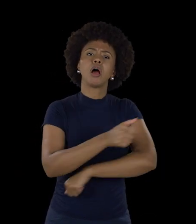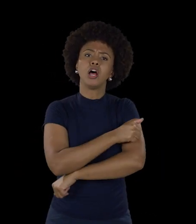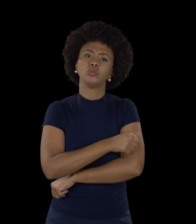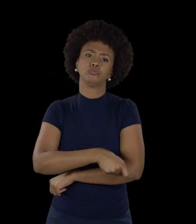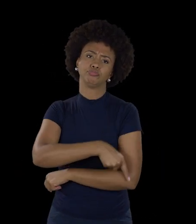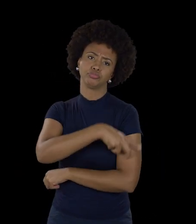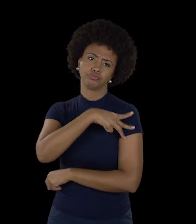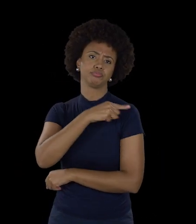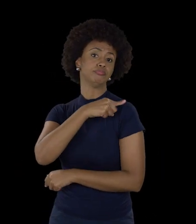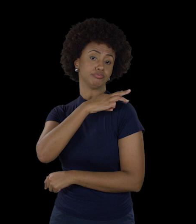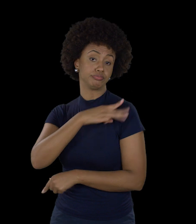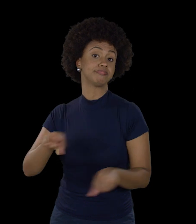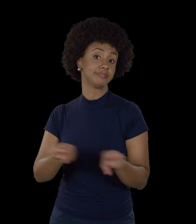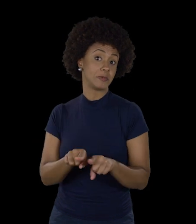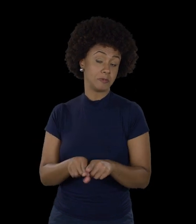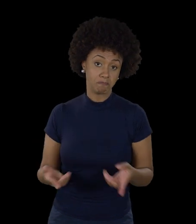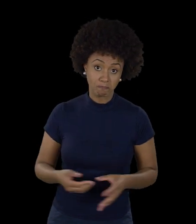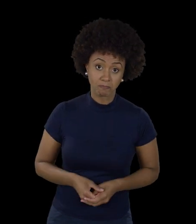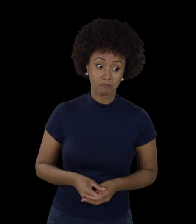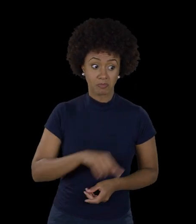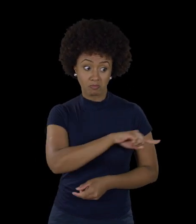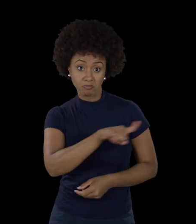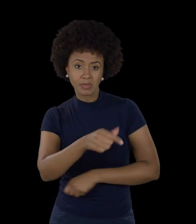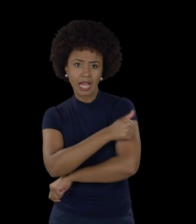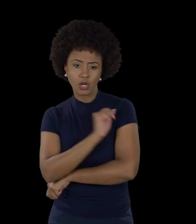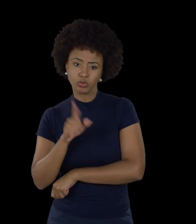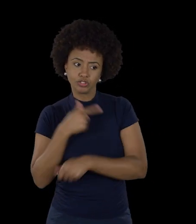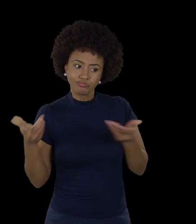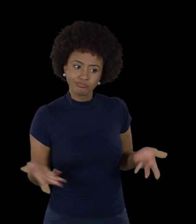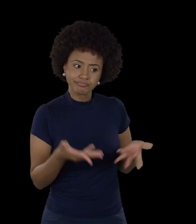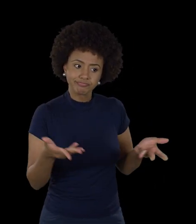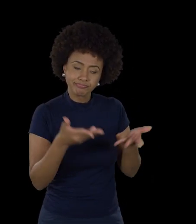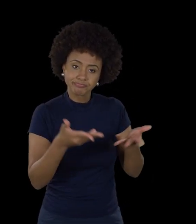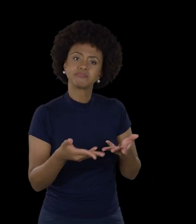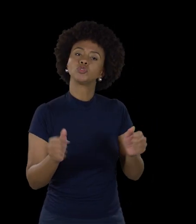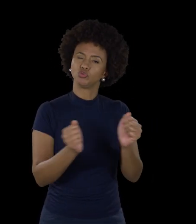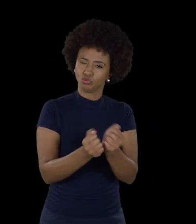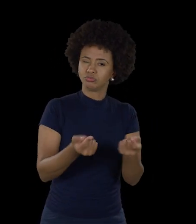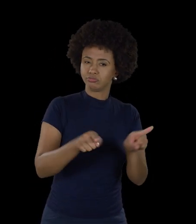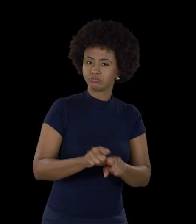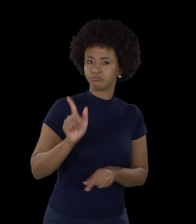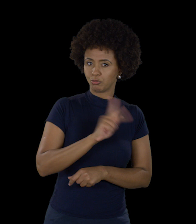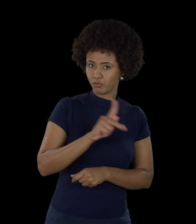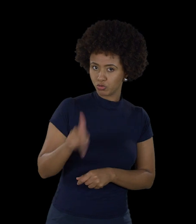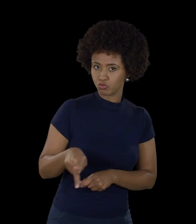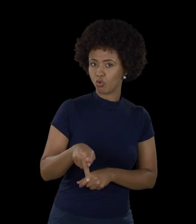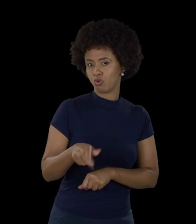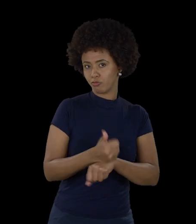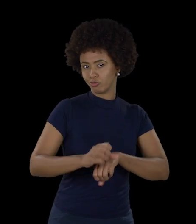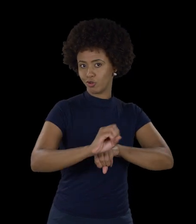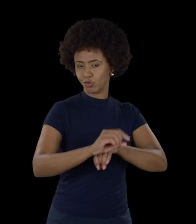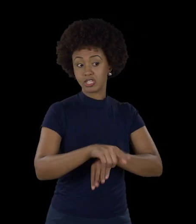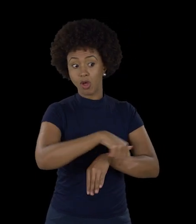informações destinadas a alunos do Fundamental 1, 2 e Ensino Médio. Com isso, esses alunos são estimulados por